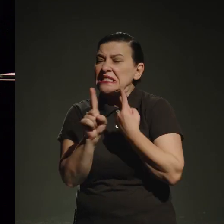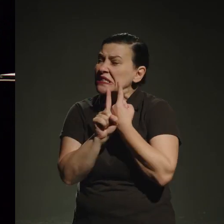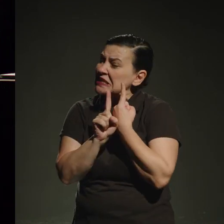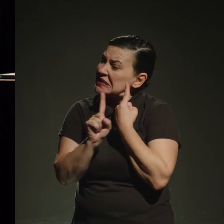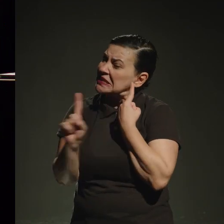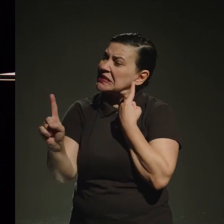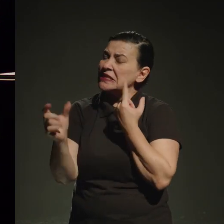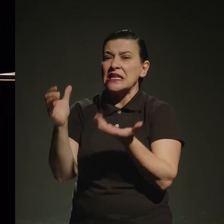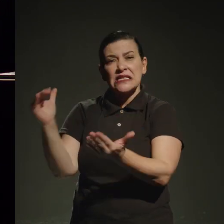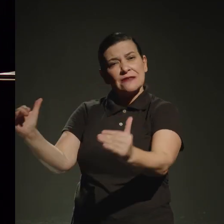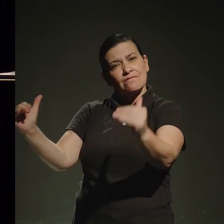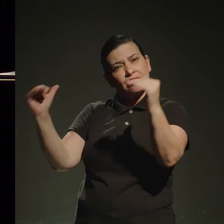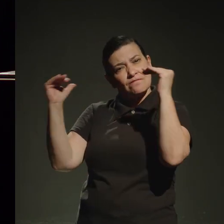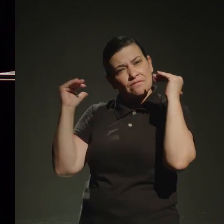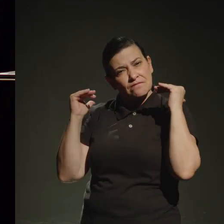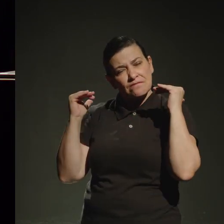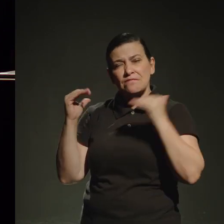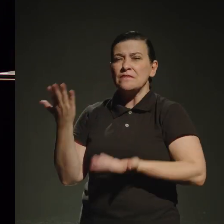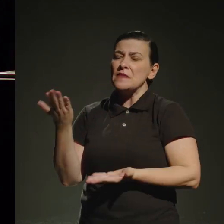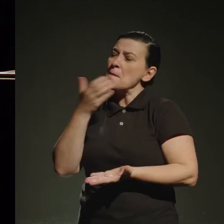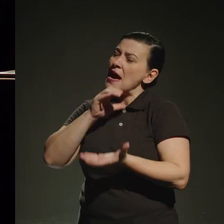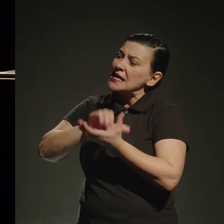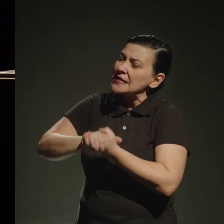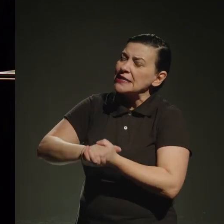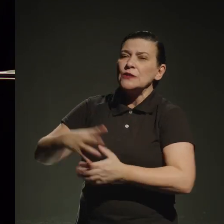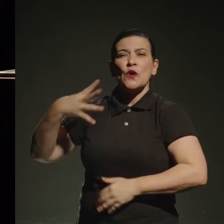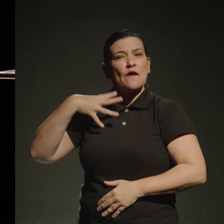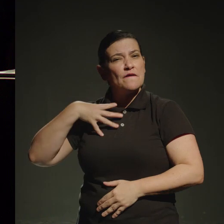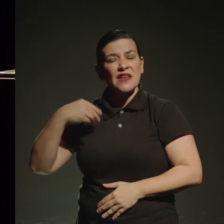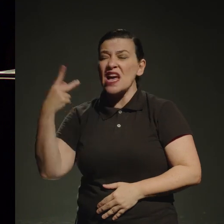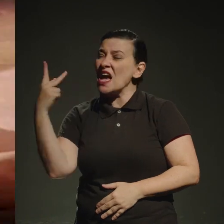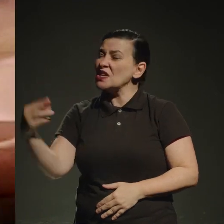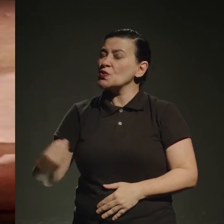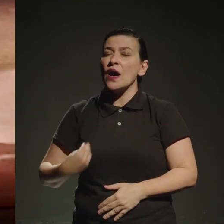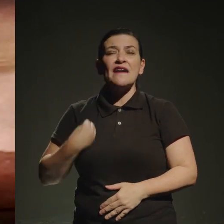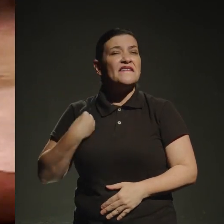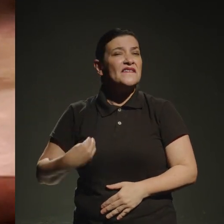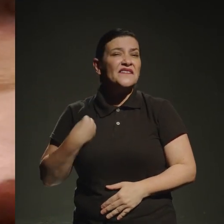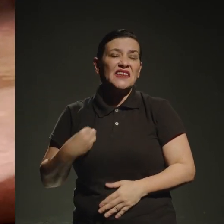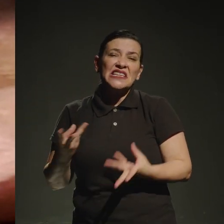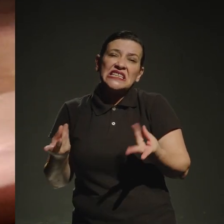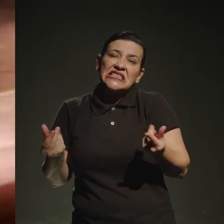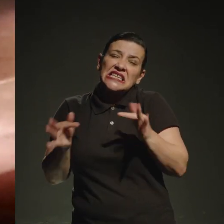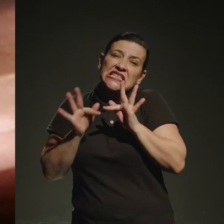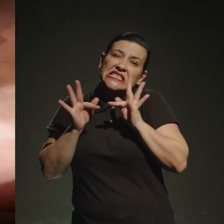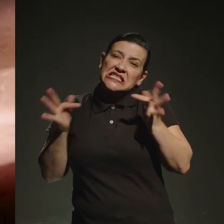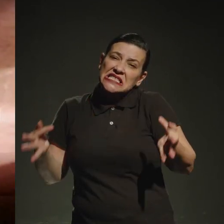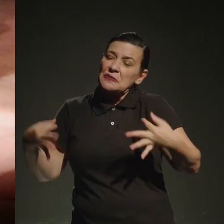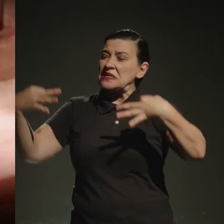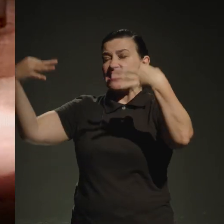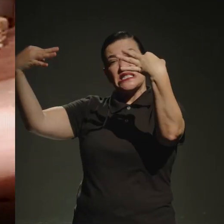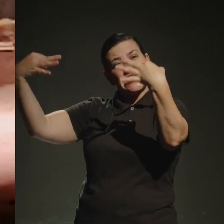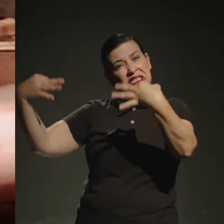homem invisível, o sem nenhuma graça, o que não nasceu para isso. Colegas de trabalho,